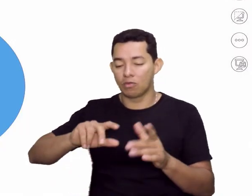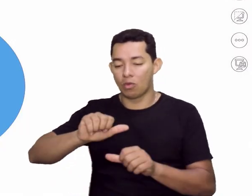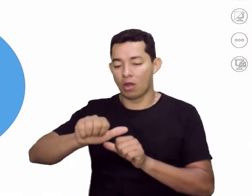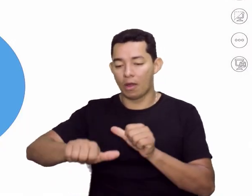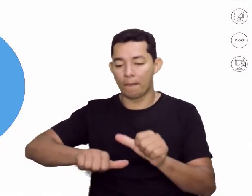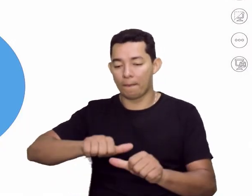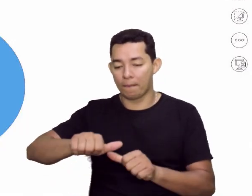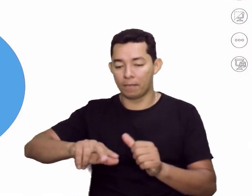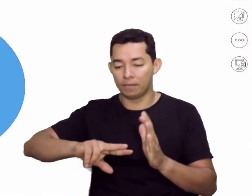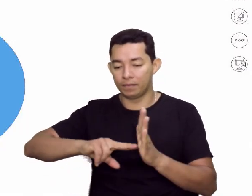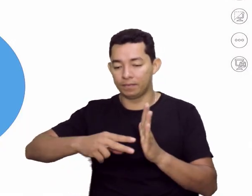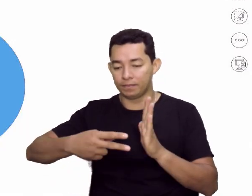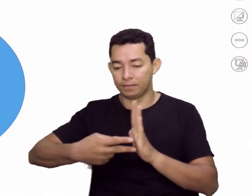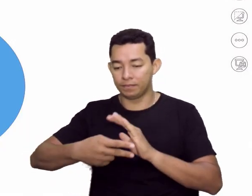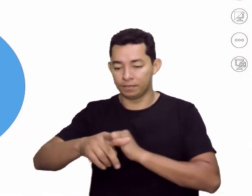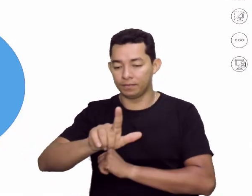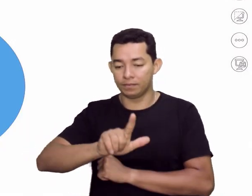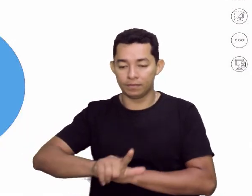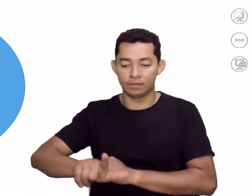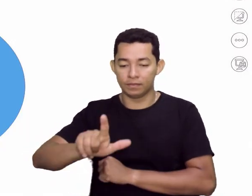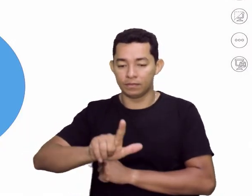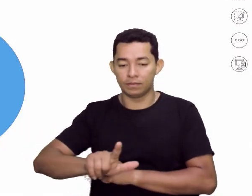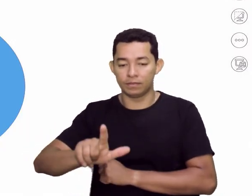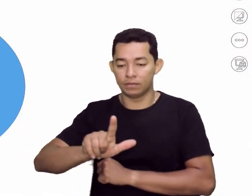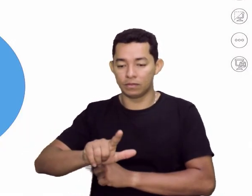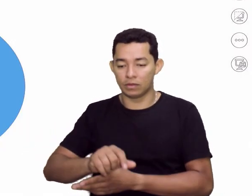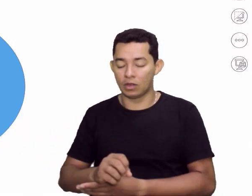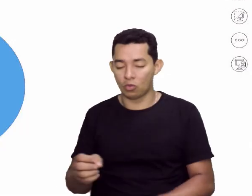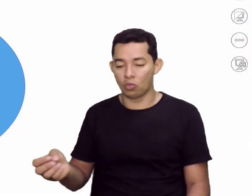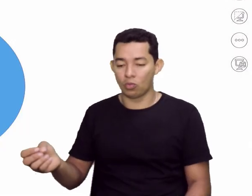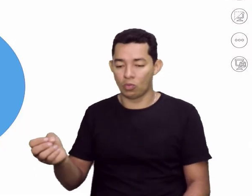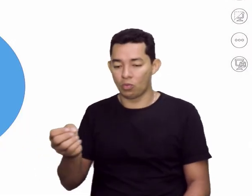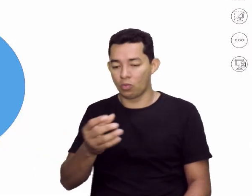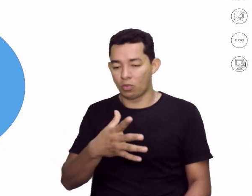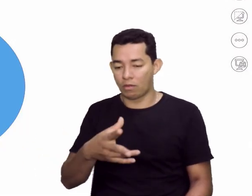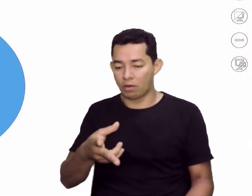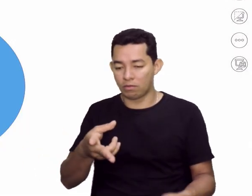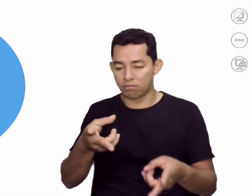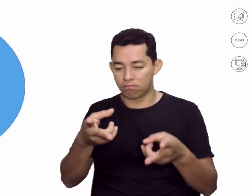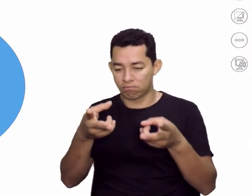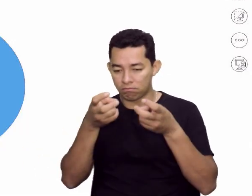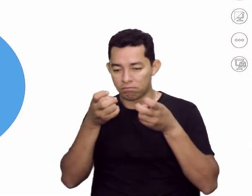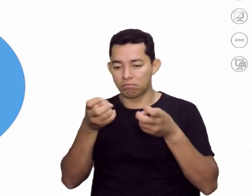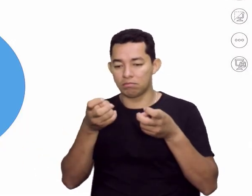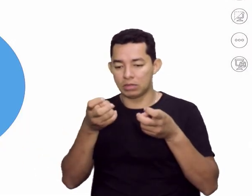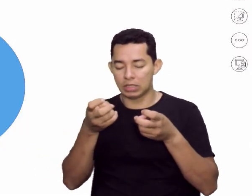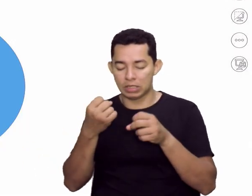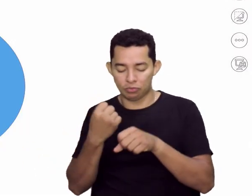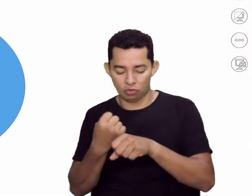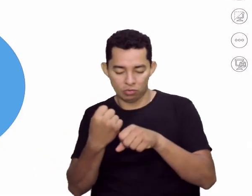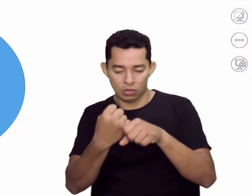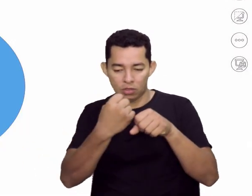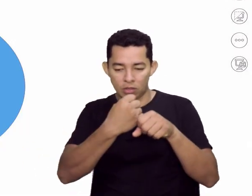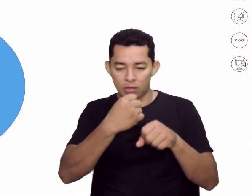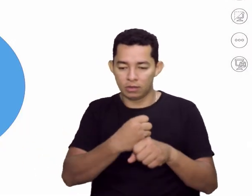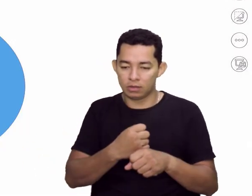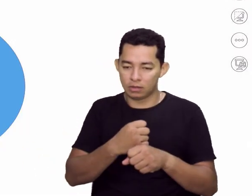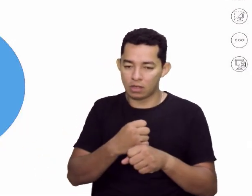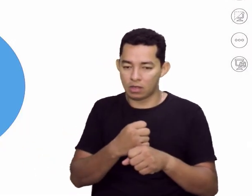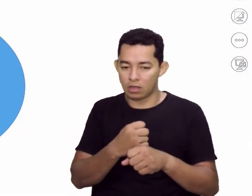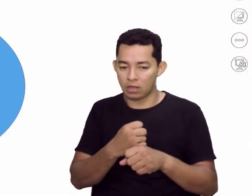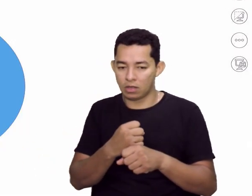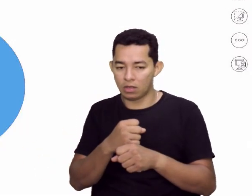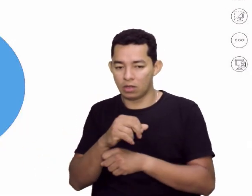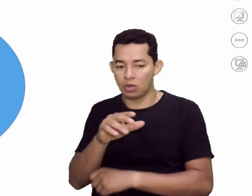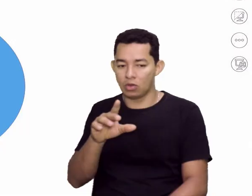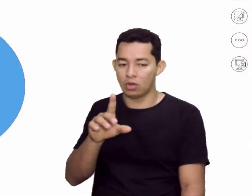da literatura, né? Um novo olhar sobre a arquitetura, o design. Olha, essa palavra